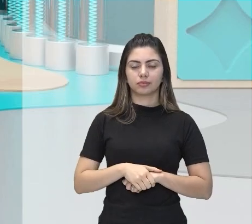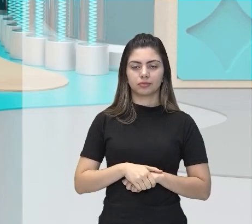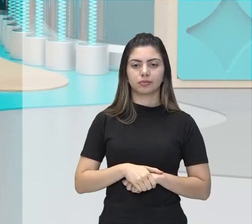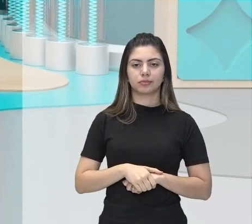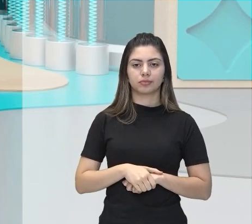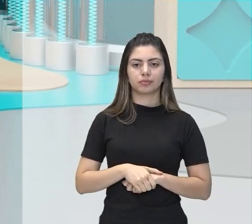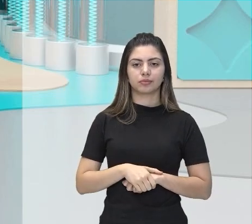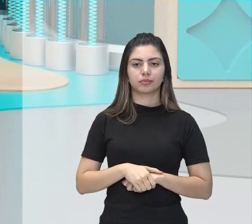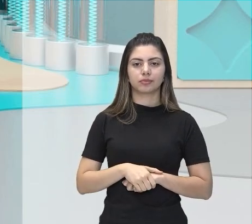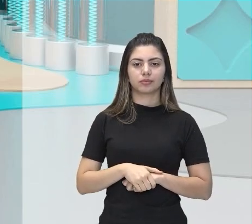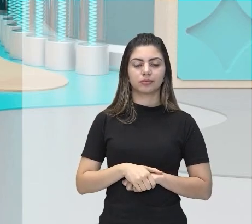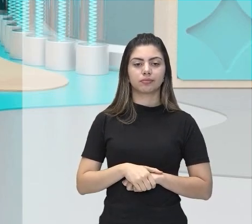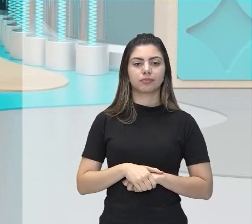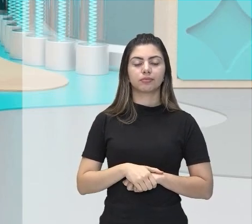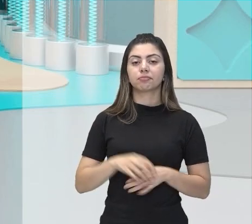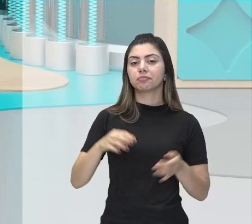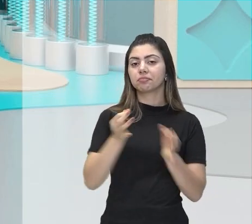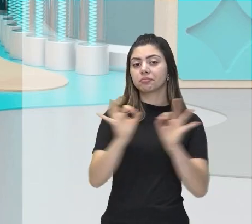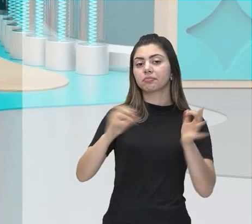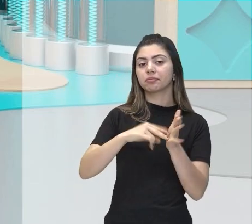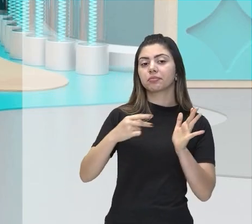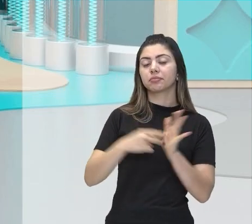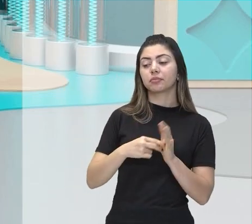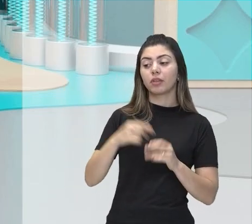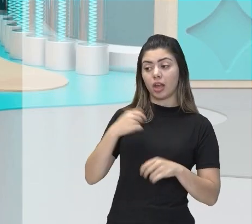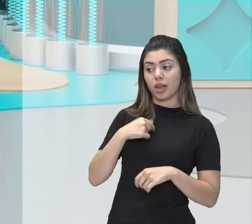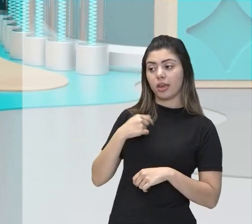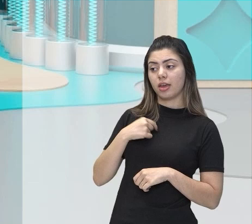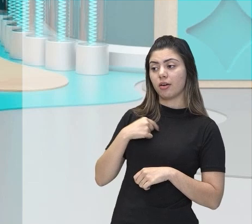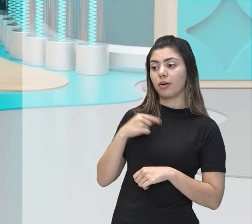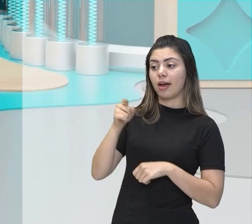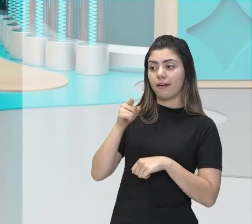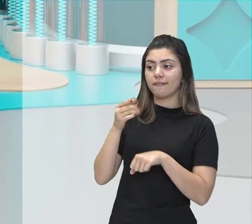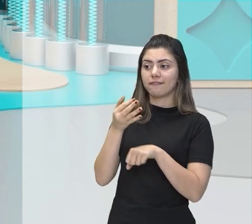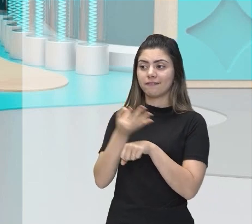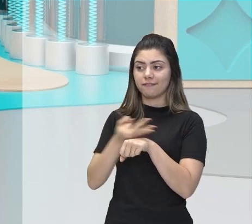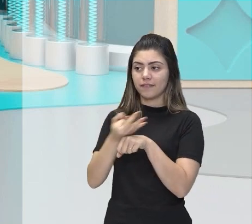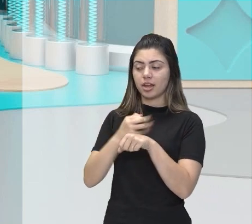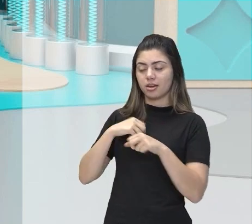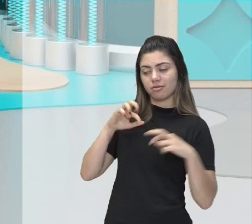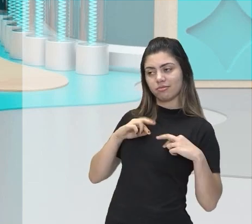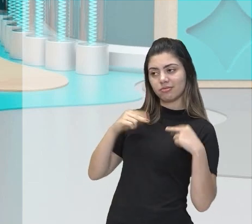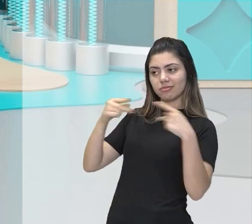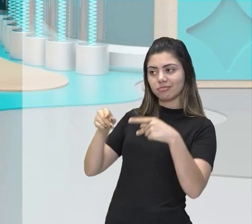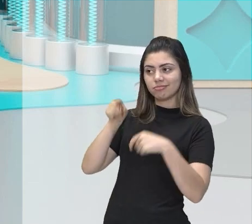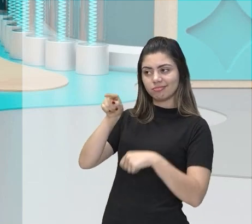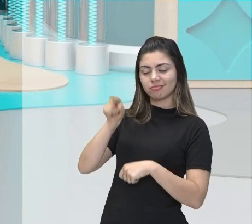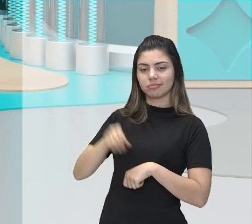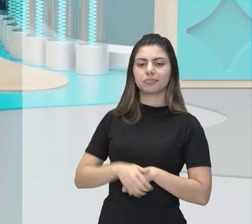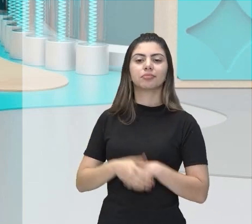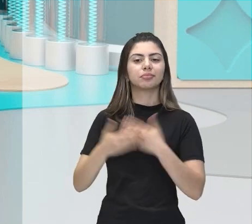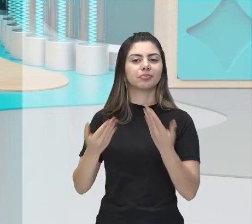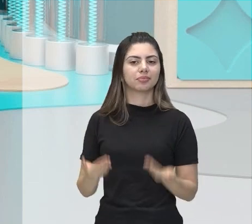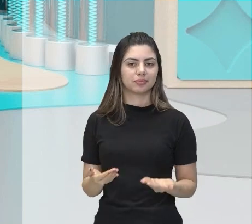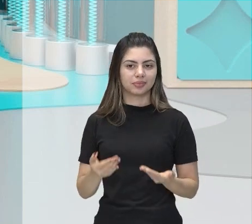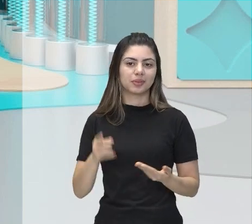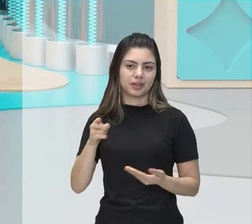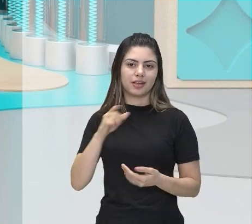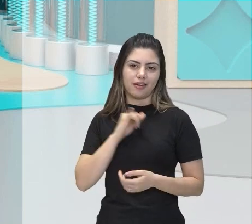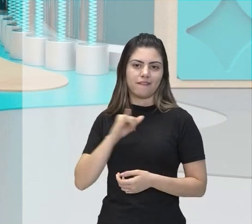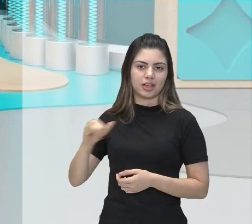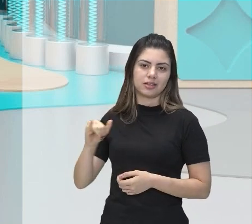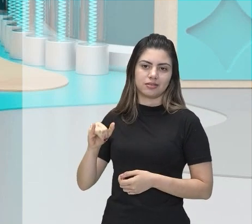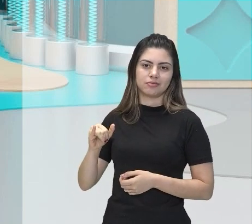holidays. Eu vou visitar você no feriado, nas férias, né? Ele está dizendo para a vozinha dele, eu vou